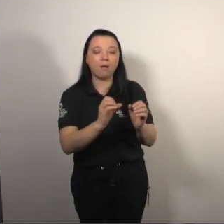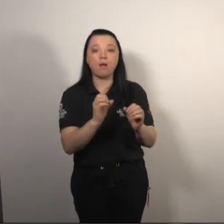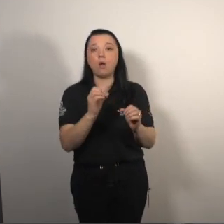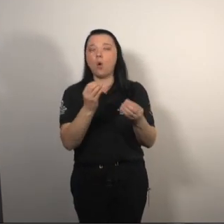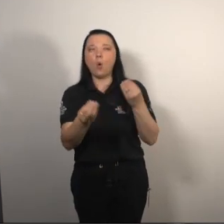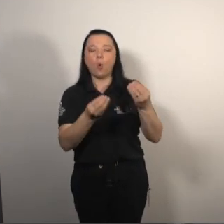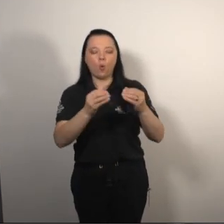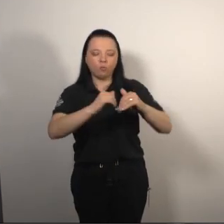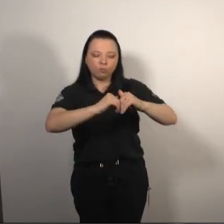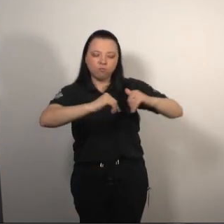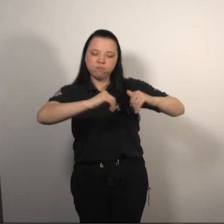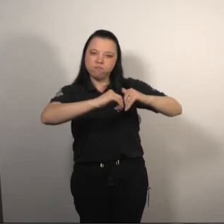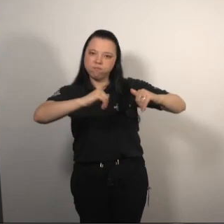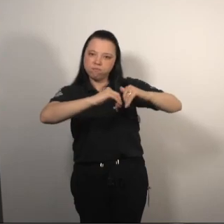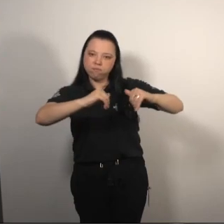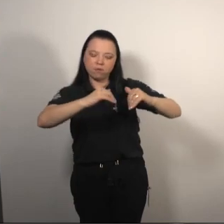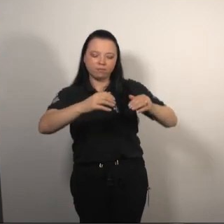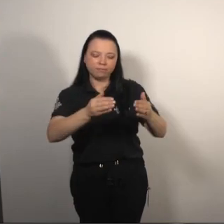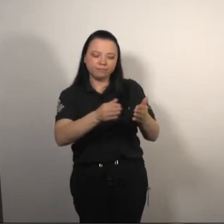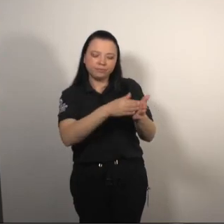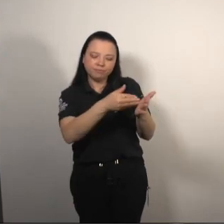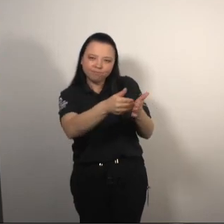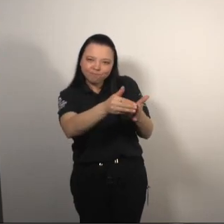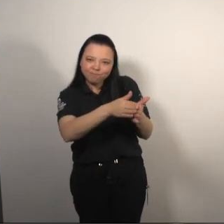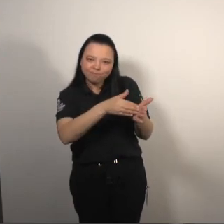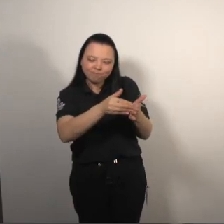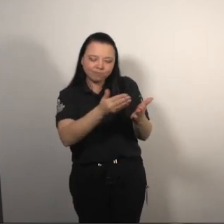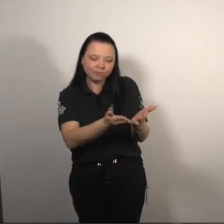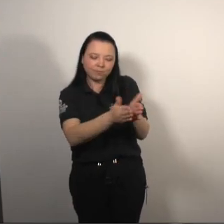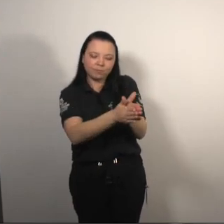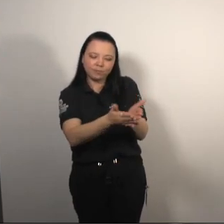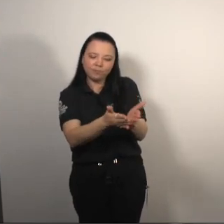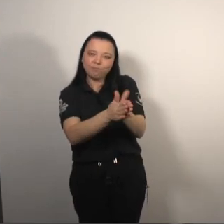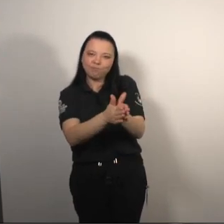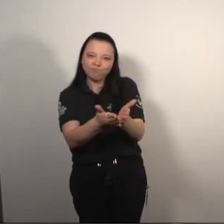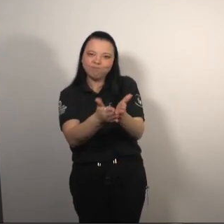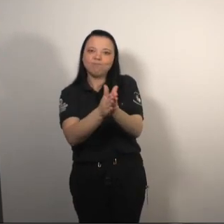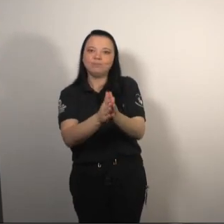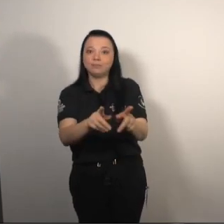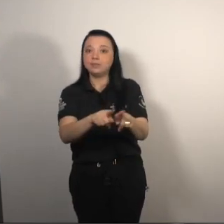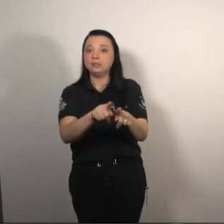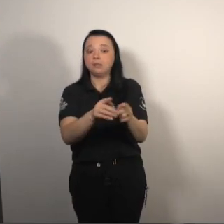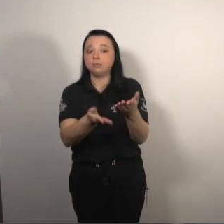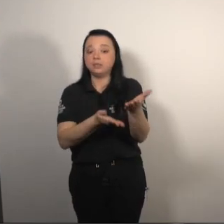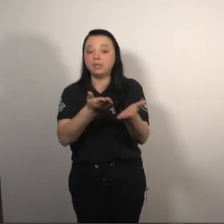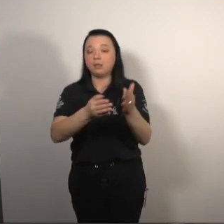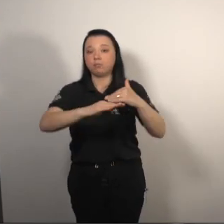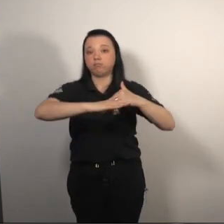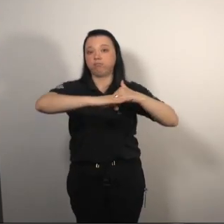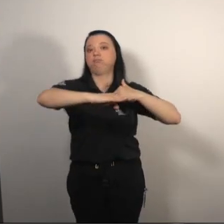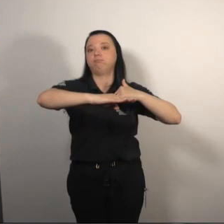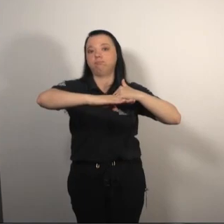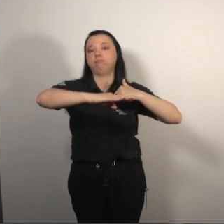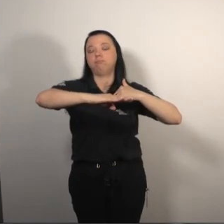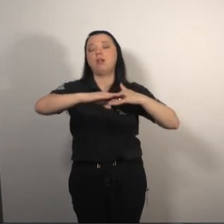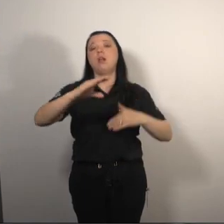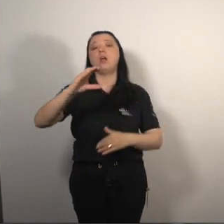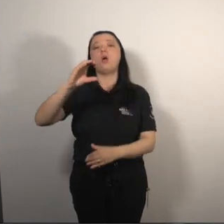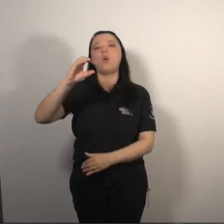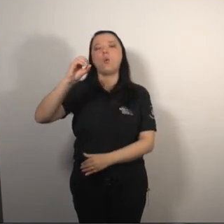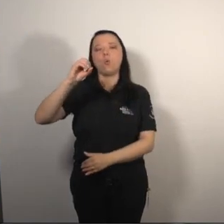de dilatação e metodologias para tratamento superficial com concreto